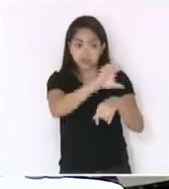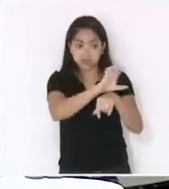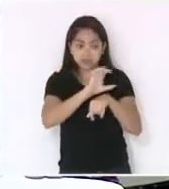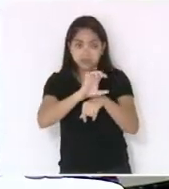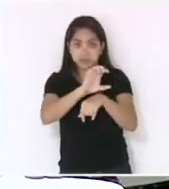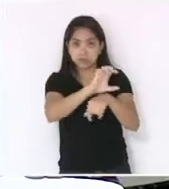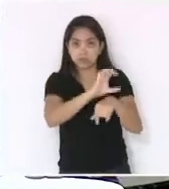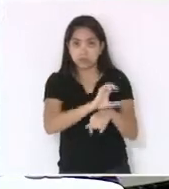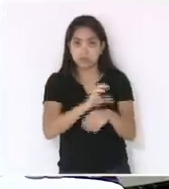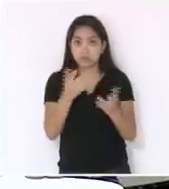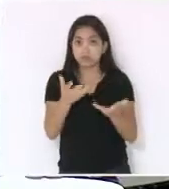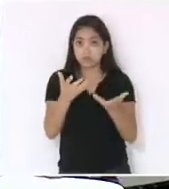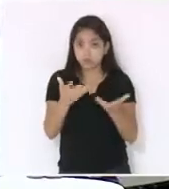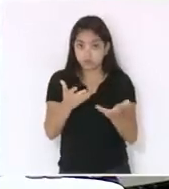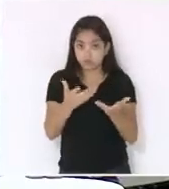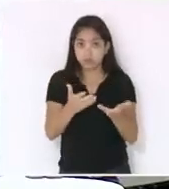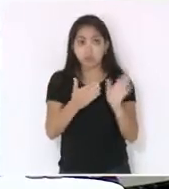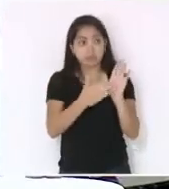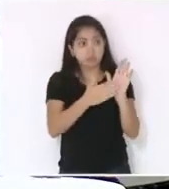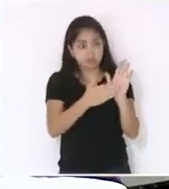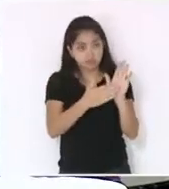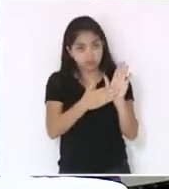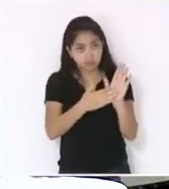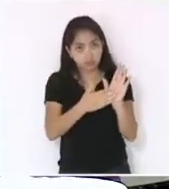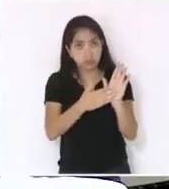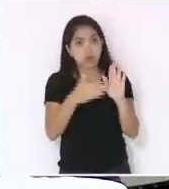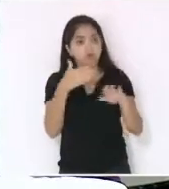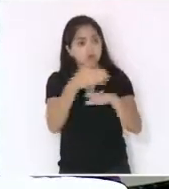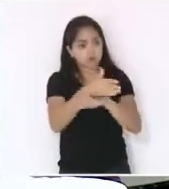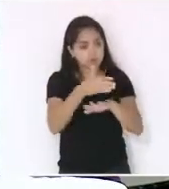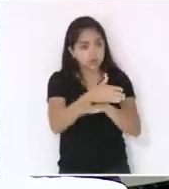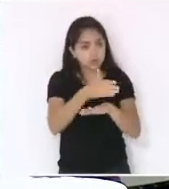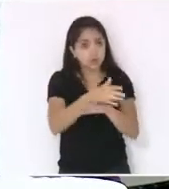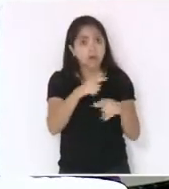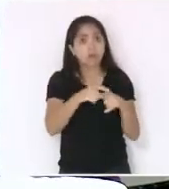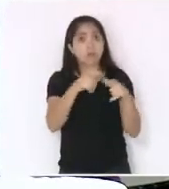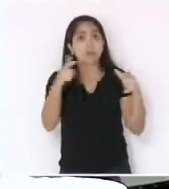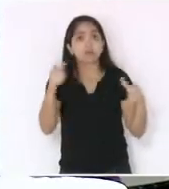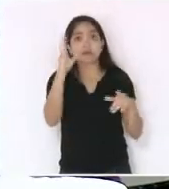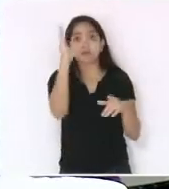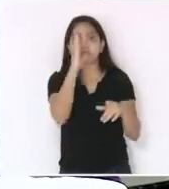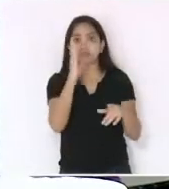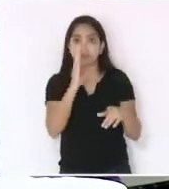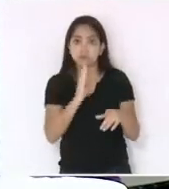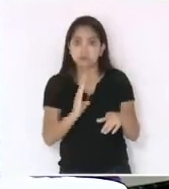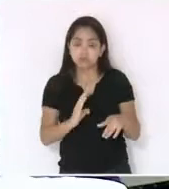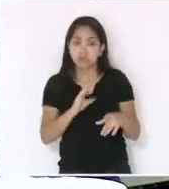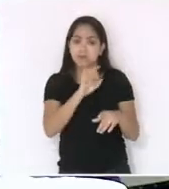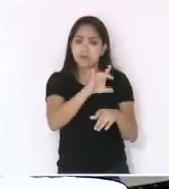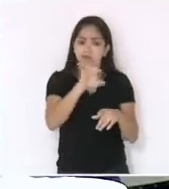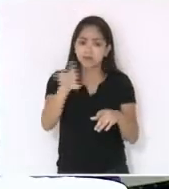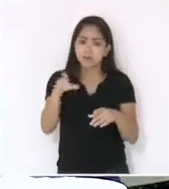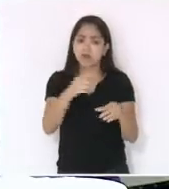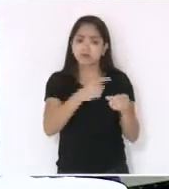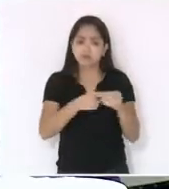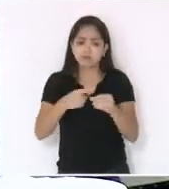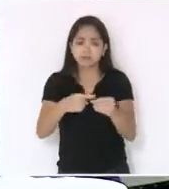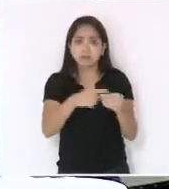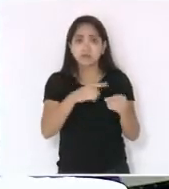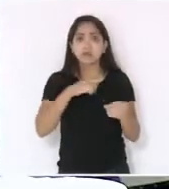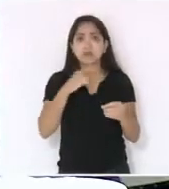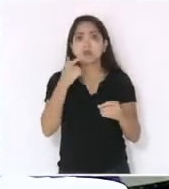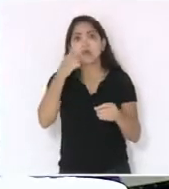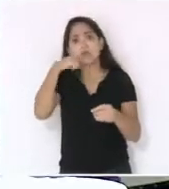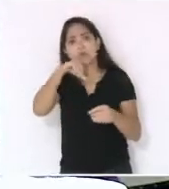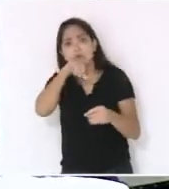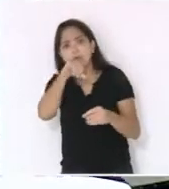e pretendemos estender nossa rede de amor e apoio por todo o Brasil. para que em cada cidadezinha tenhamos uma mãe